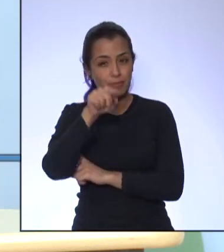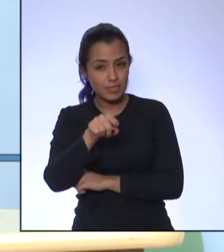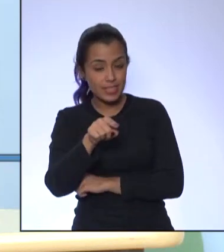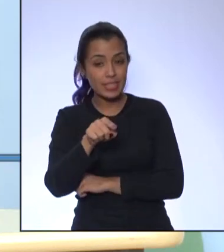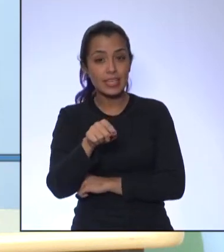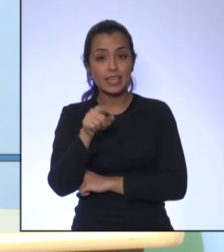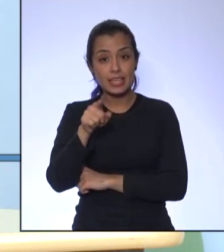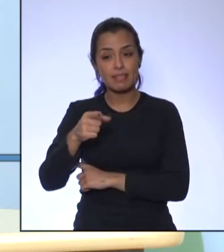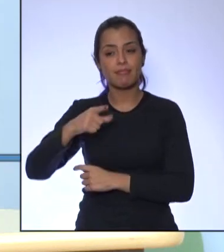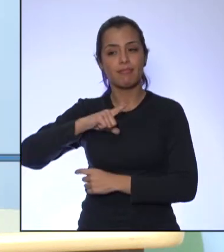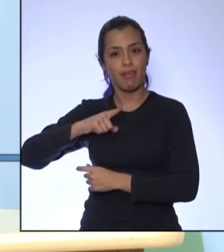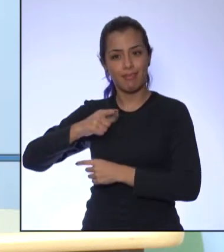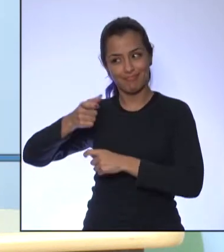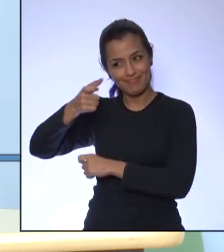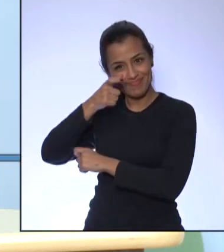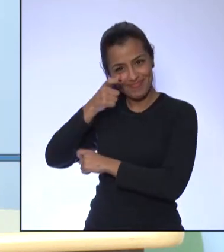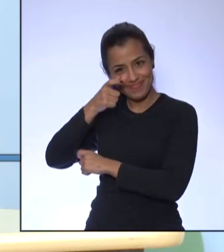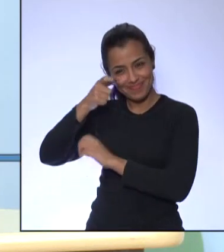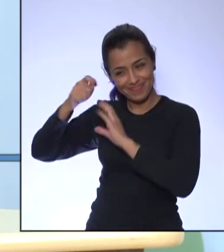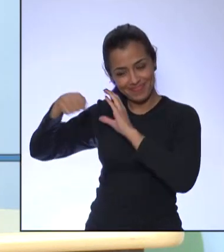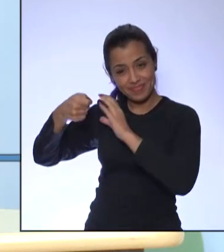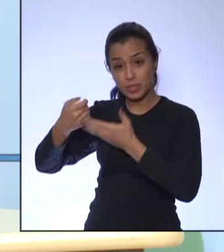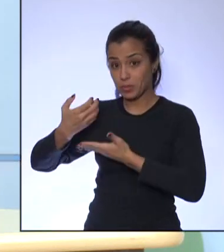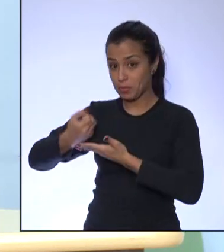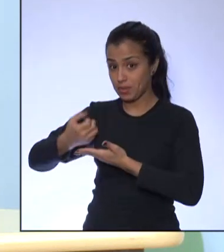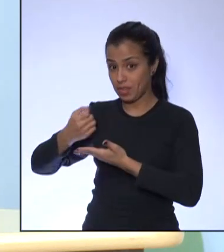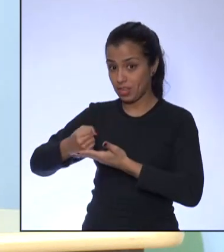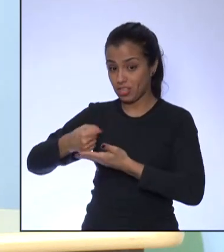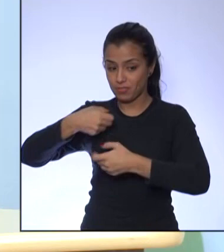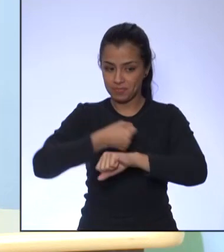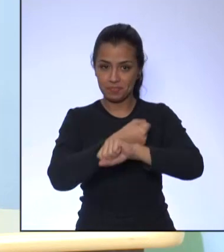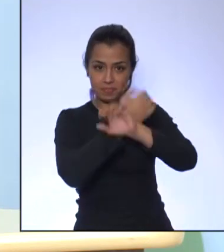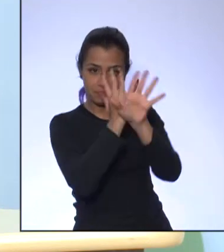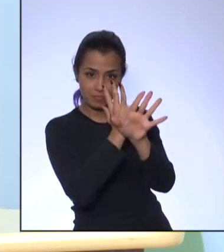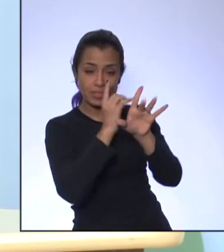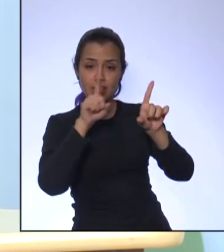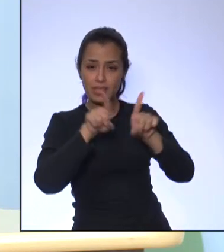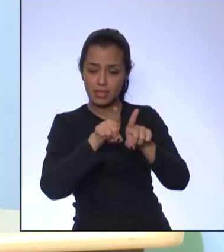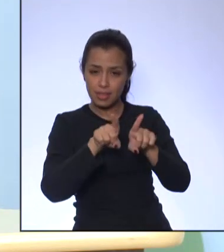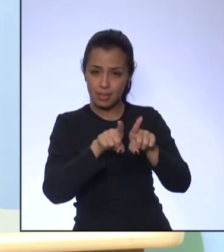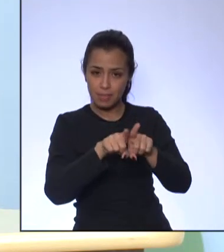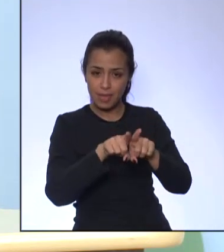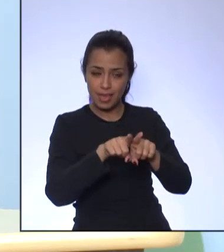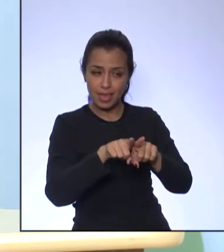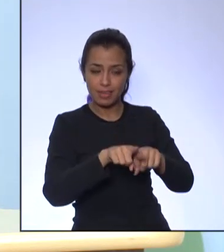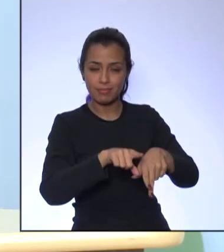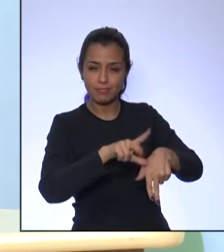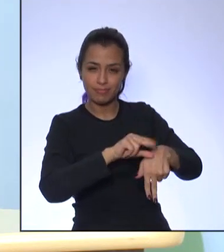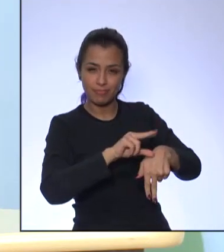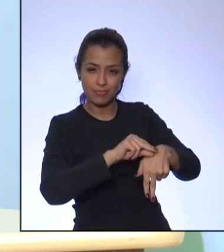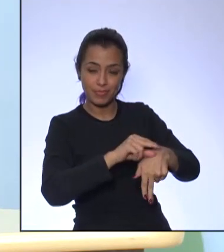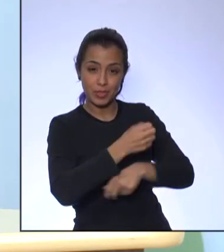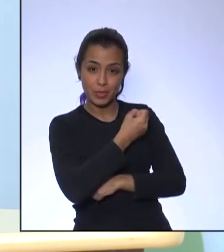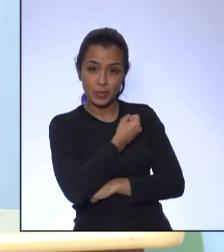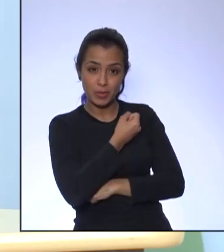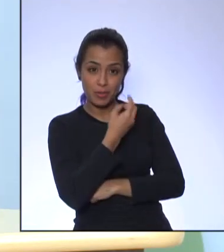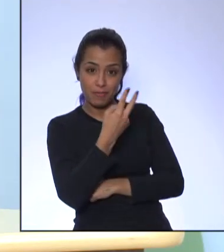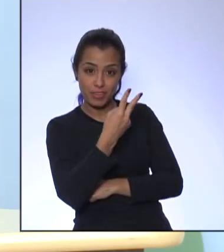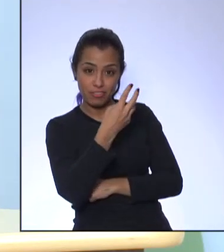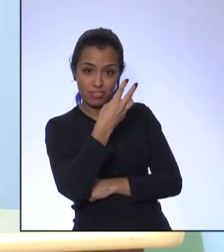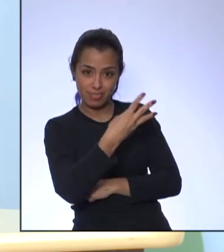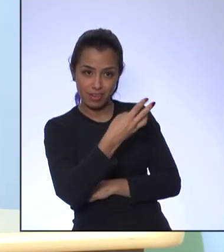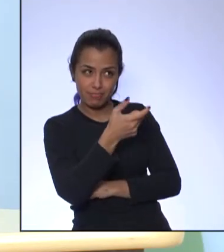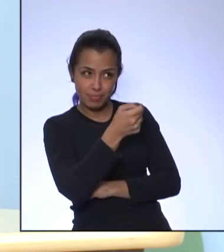feita pelo aplicativo Centro de Mídias e também pelo TV Cultura e Educação, canal 23. Vocês também